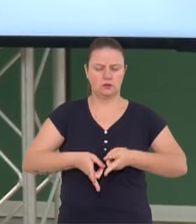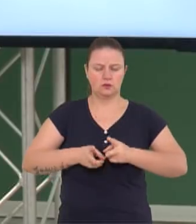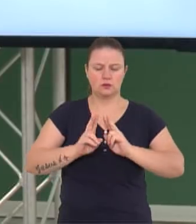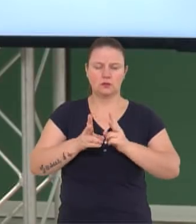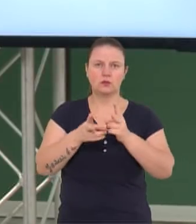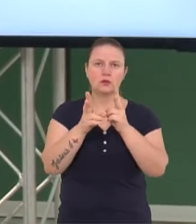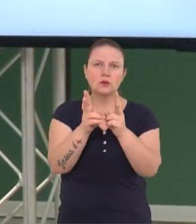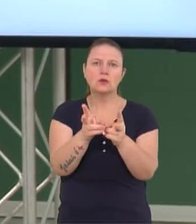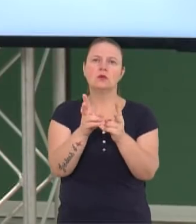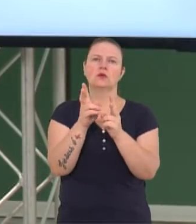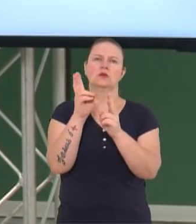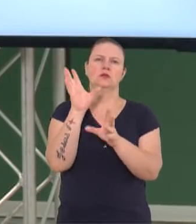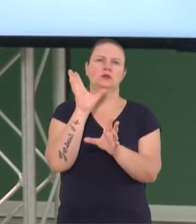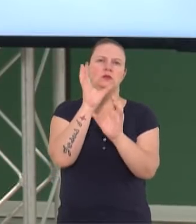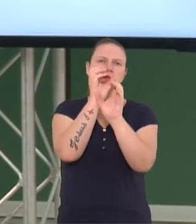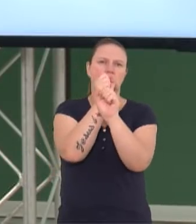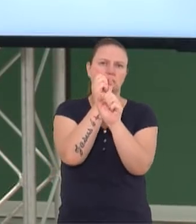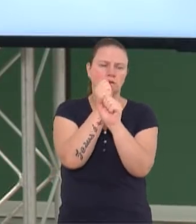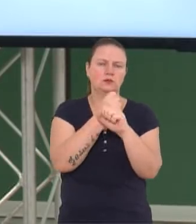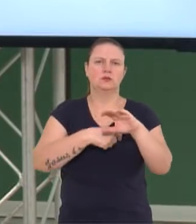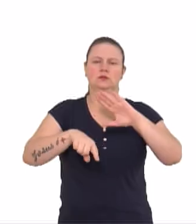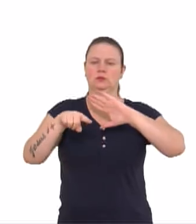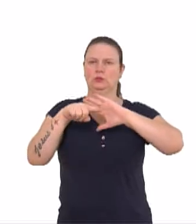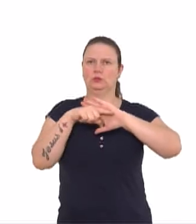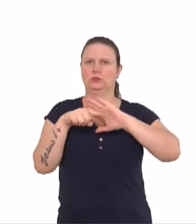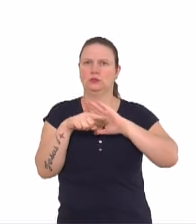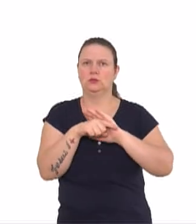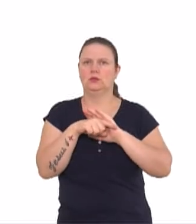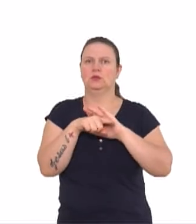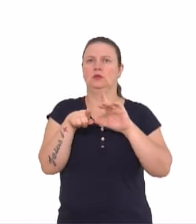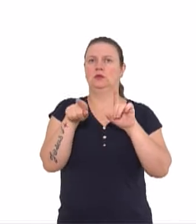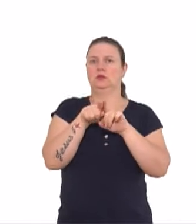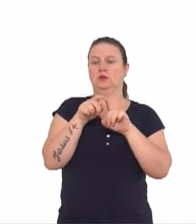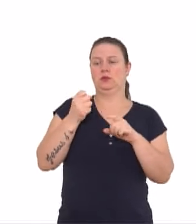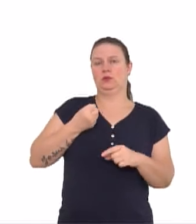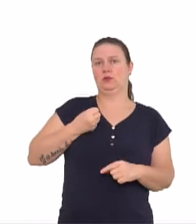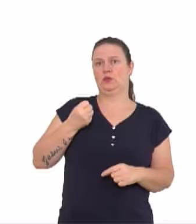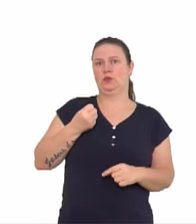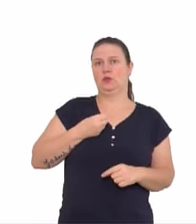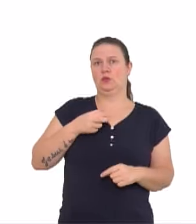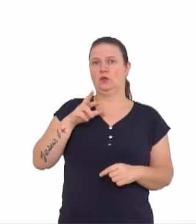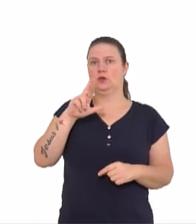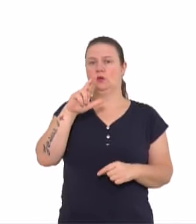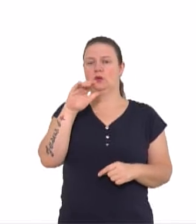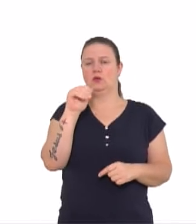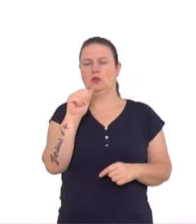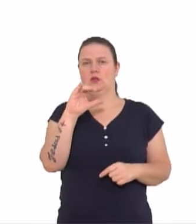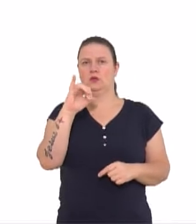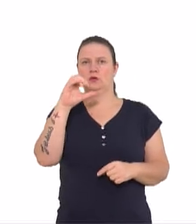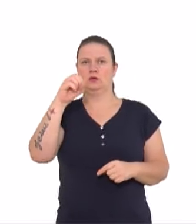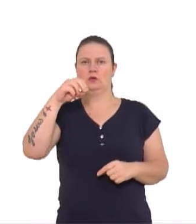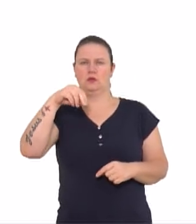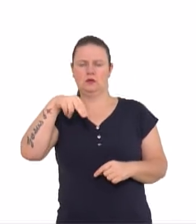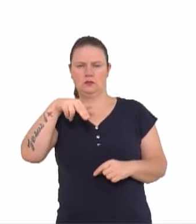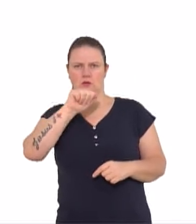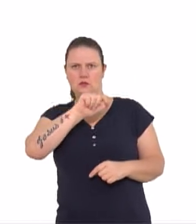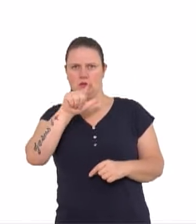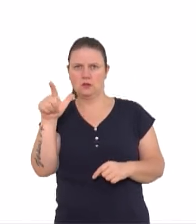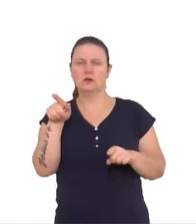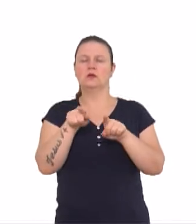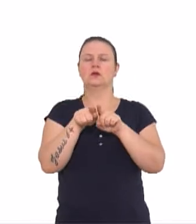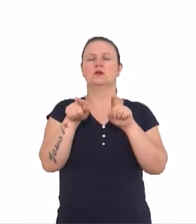lá falando de soma e subtração de números racionais. A gente vai falar dos decimais e a sua